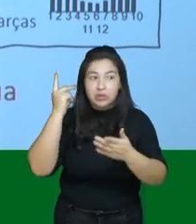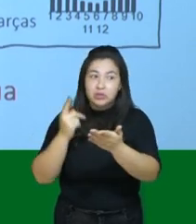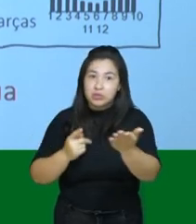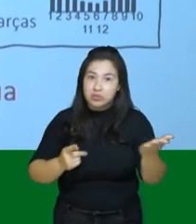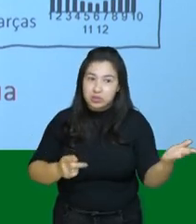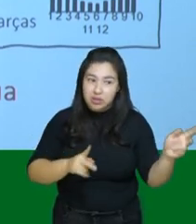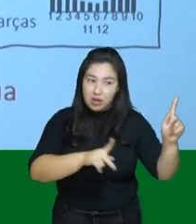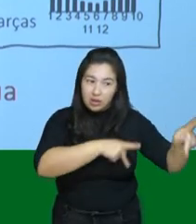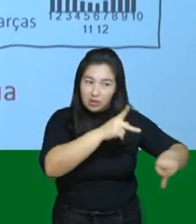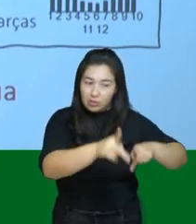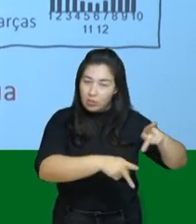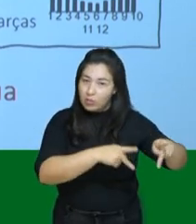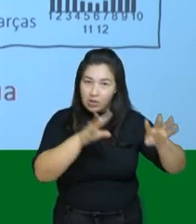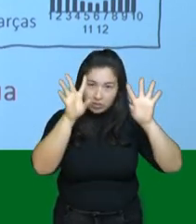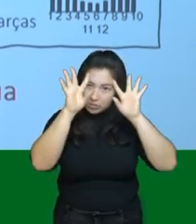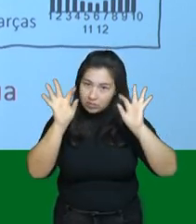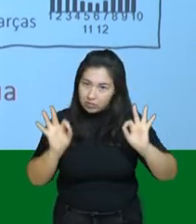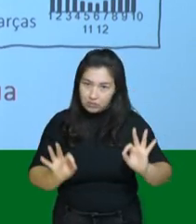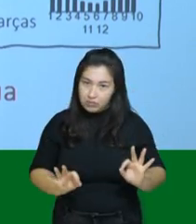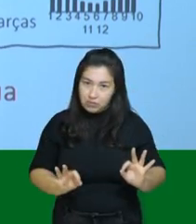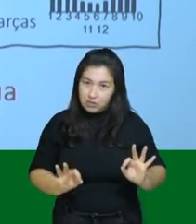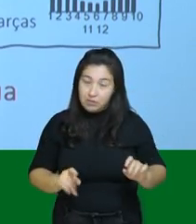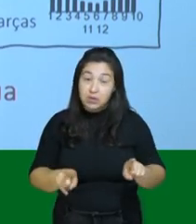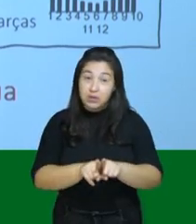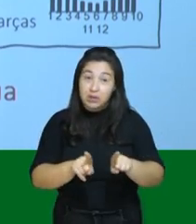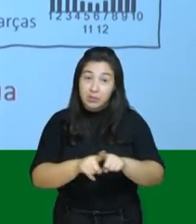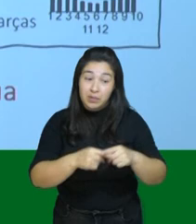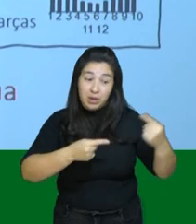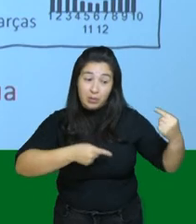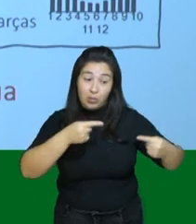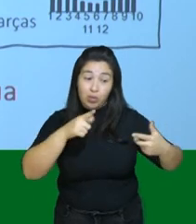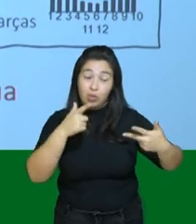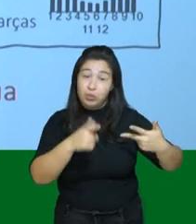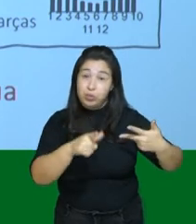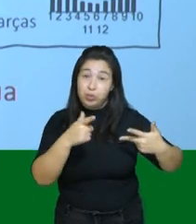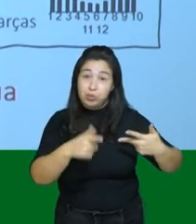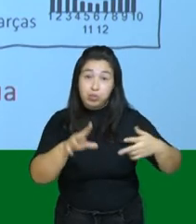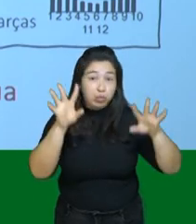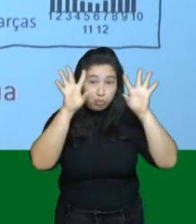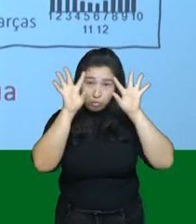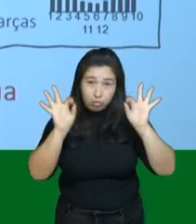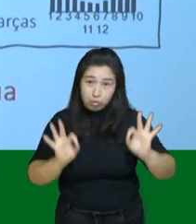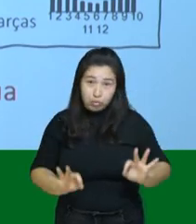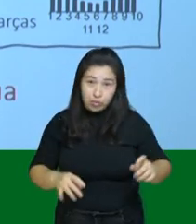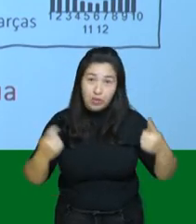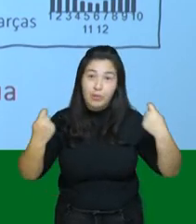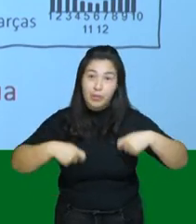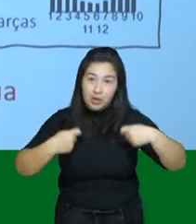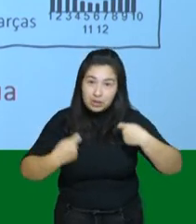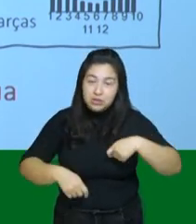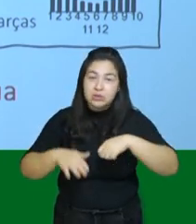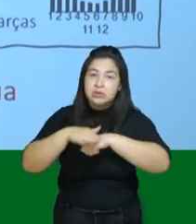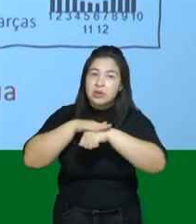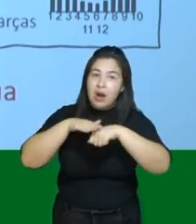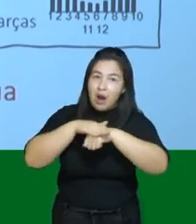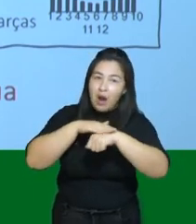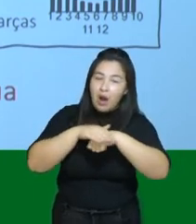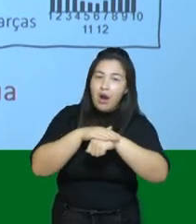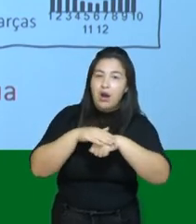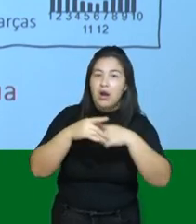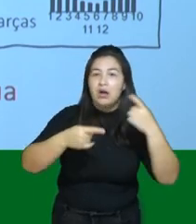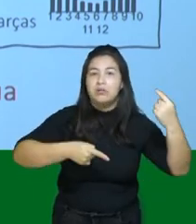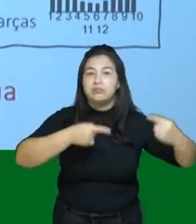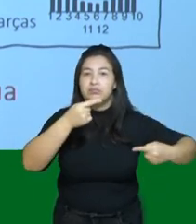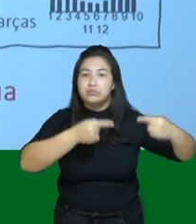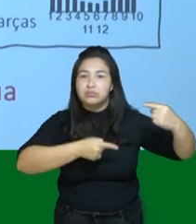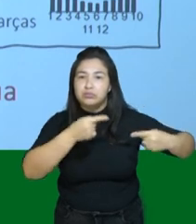e a legislação não estão se atentando a esse detalhe. Então, a gente precisa ter essa conversa para fazer